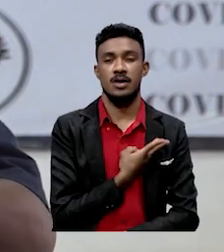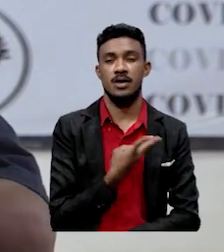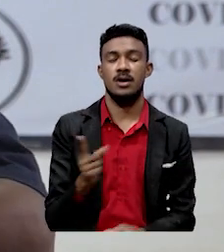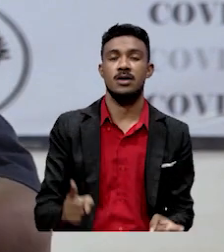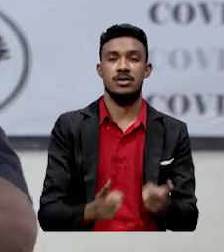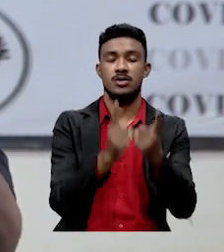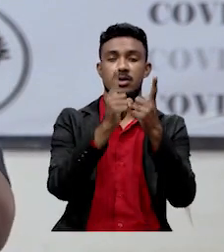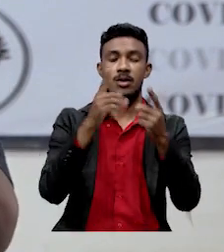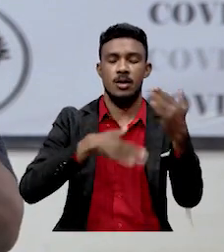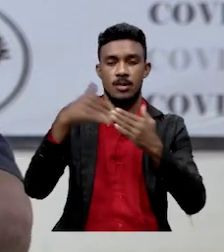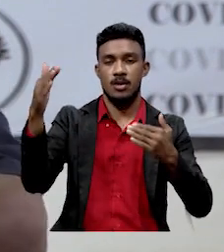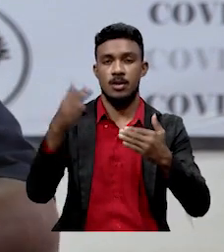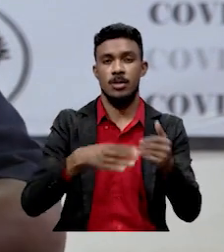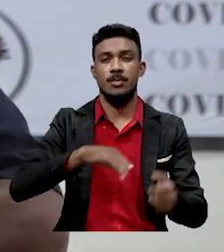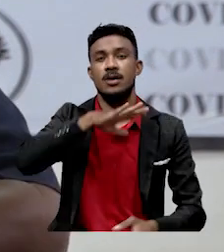problema lesu. Tudih